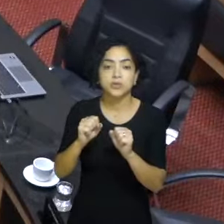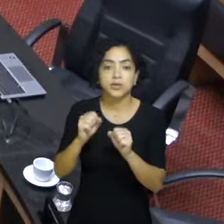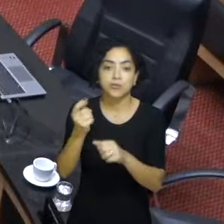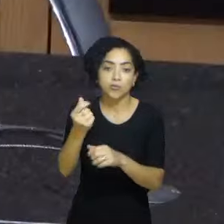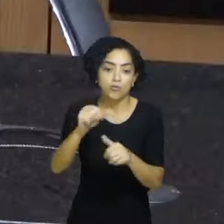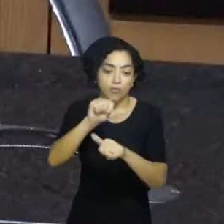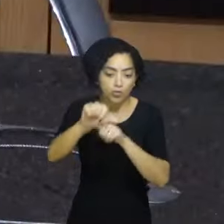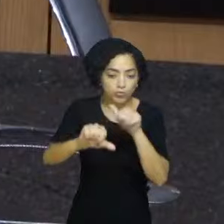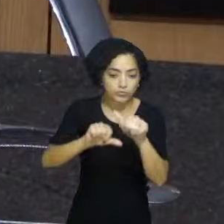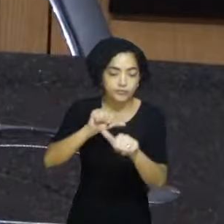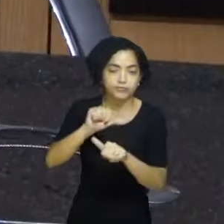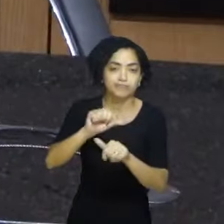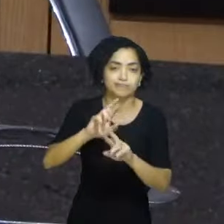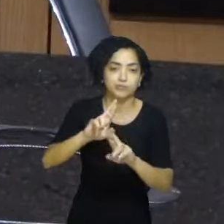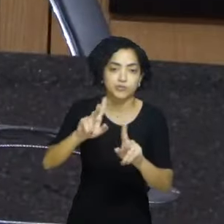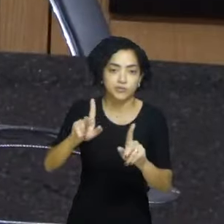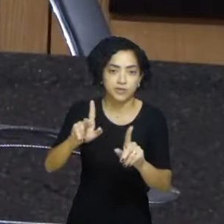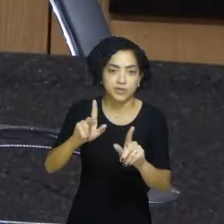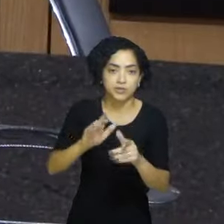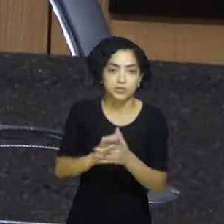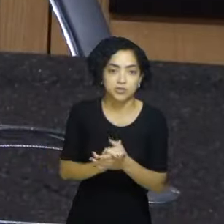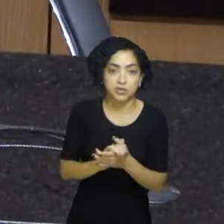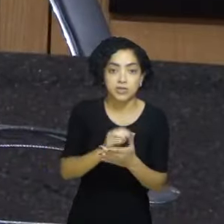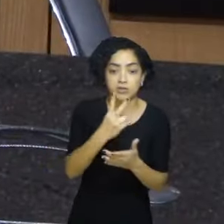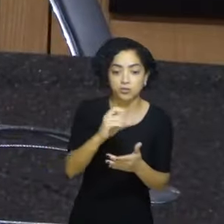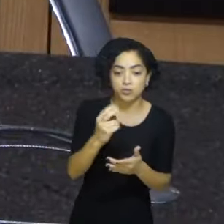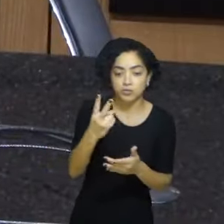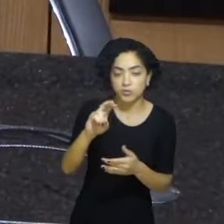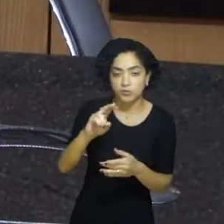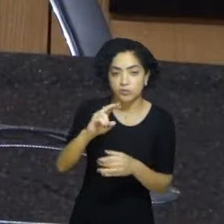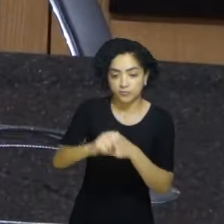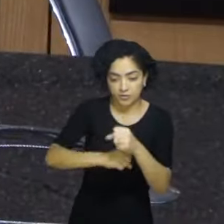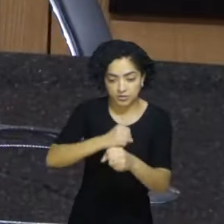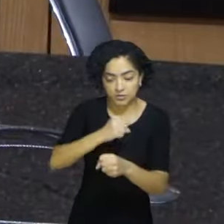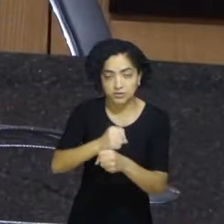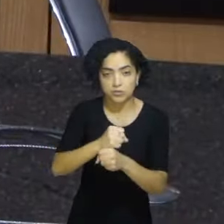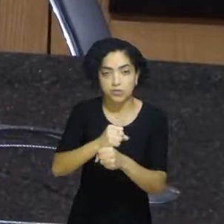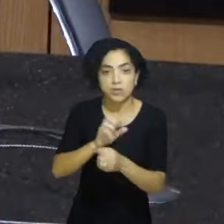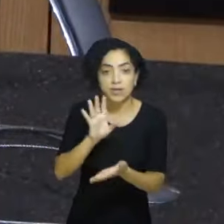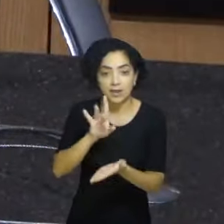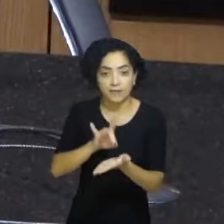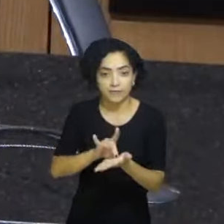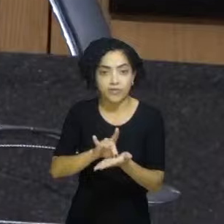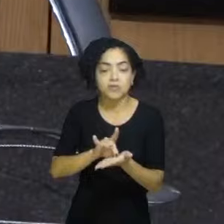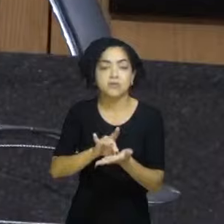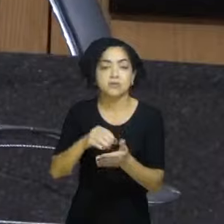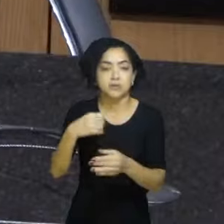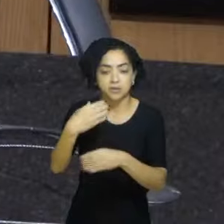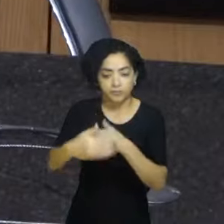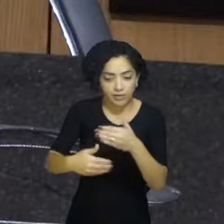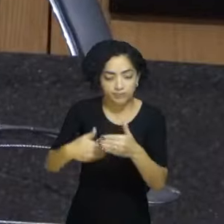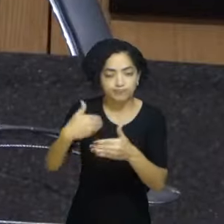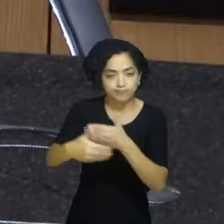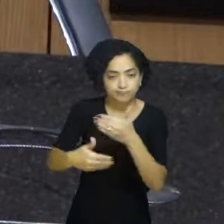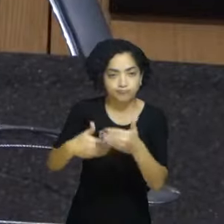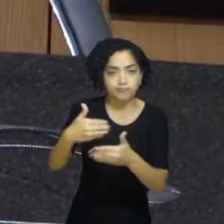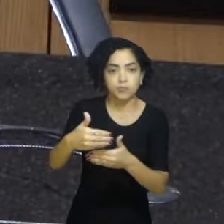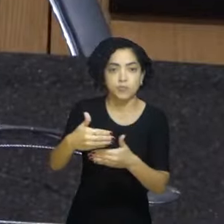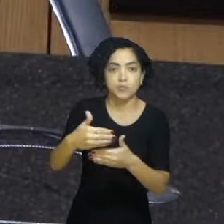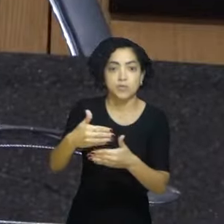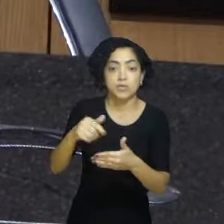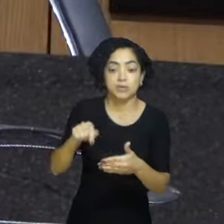LDO e a lua que vai tramitar em 2025 fixam um novo valor para 2026, e assim sucessivamente. Então, é a própria